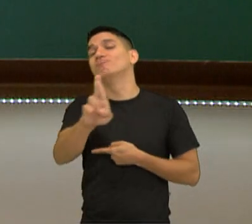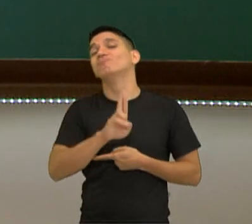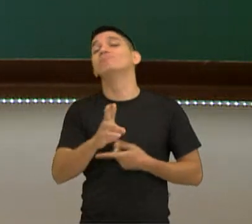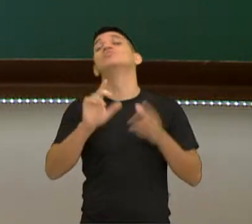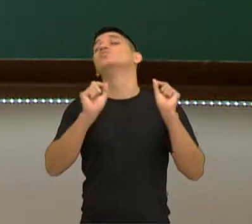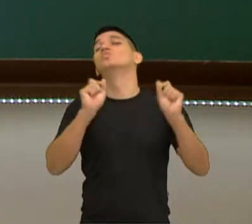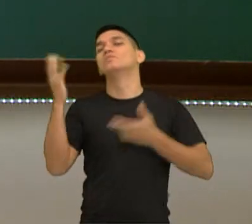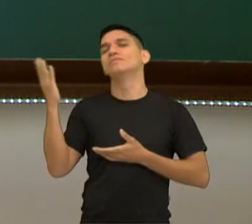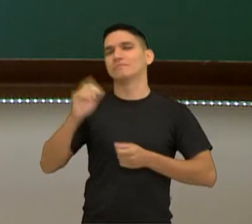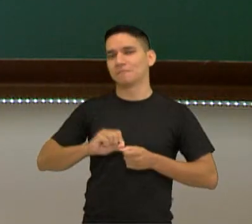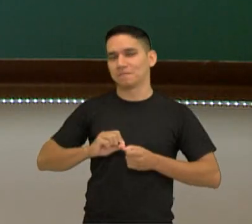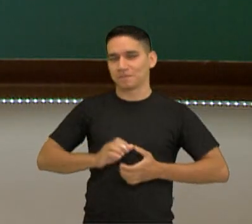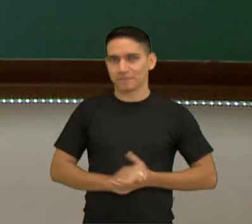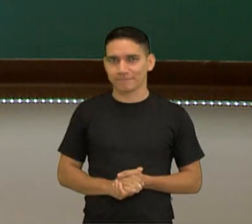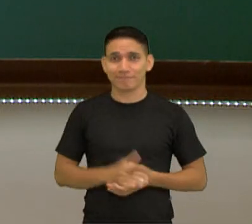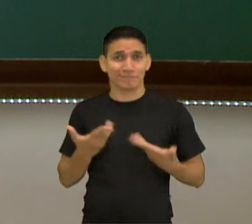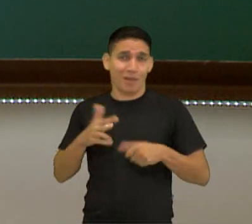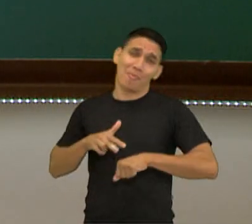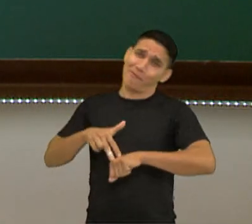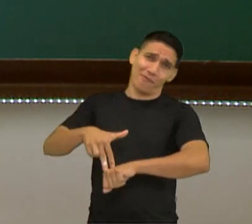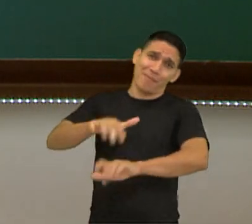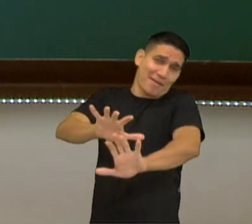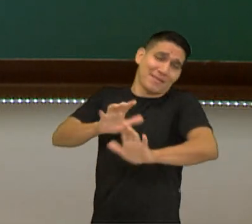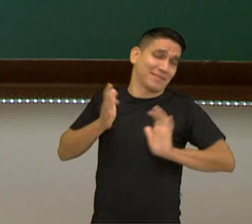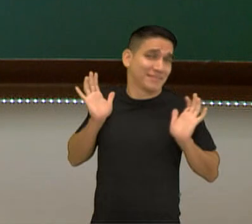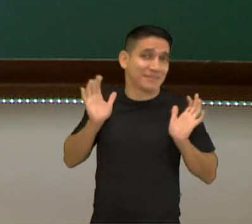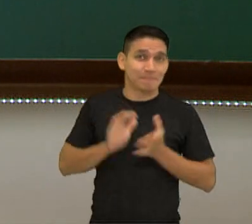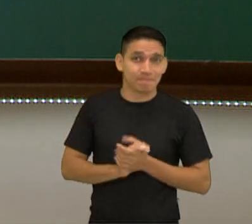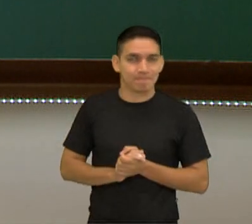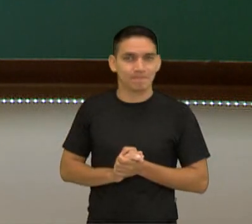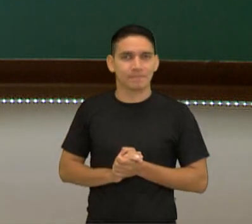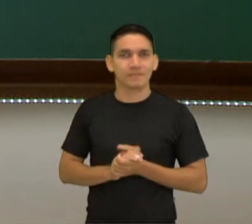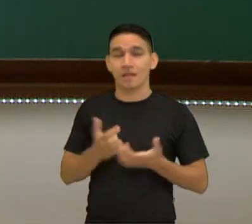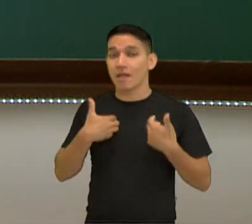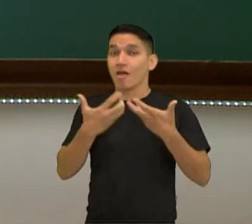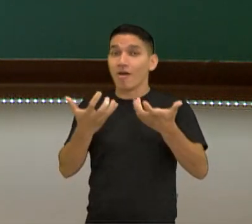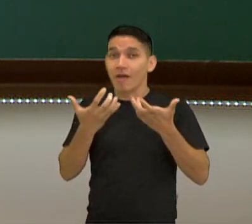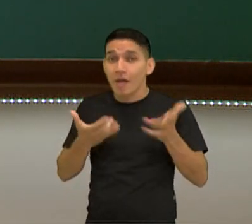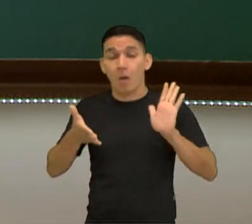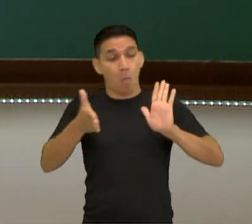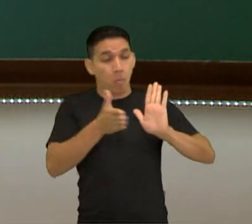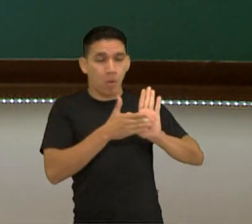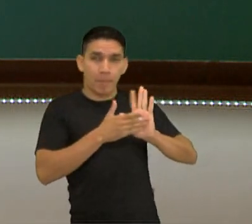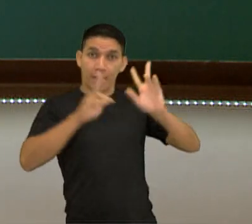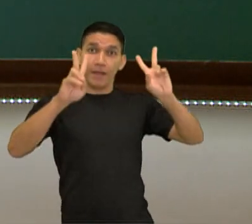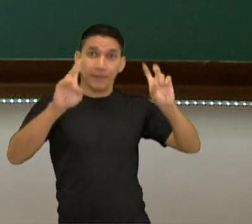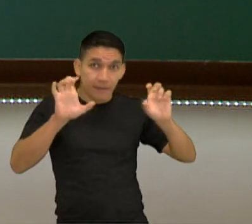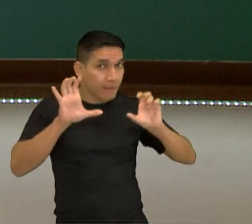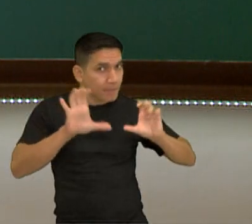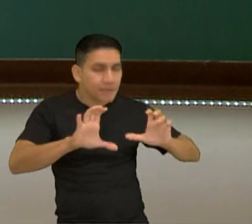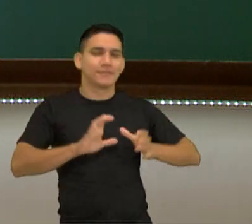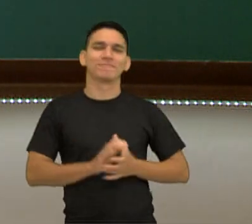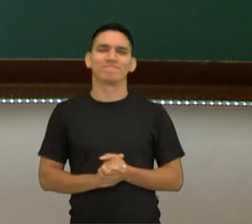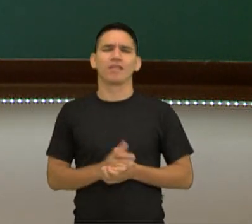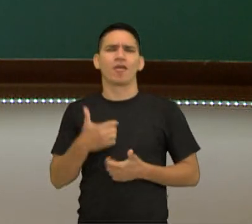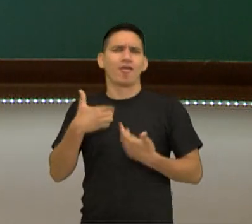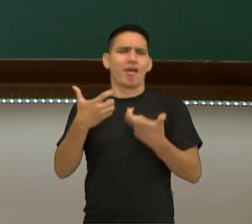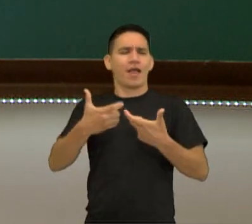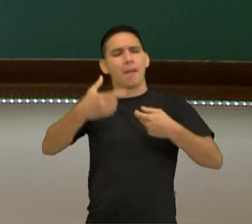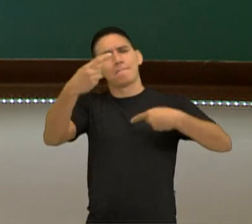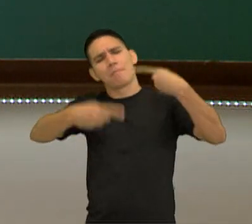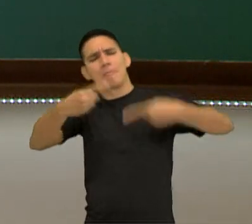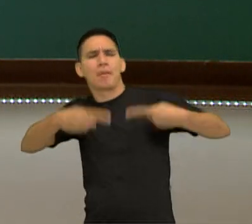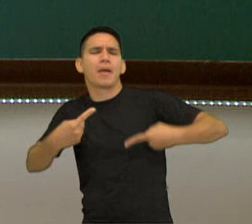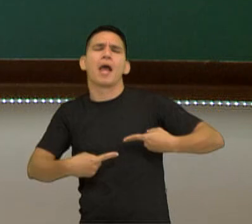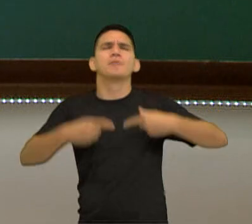mesmo. Performance é isso, gente. Eu quero propor um tema, eu quero propor uma discussão,